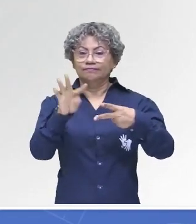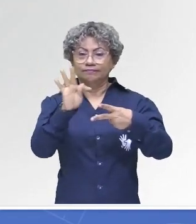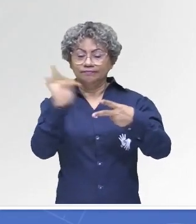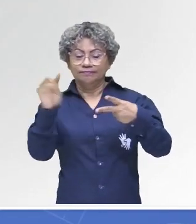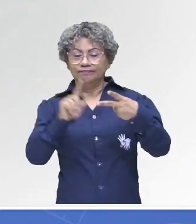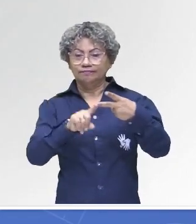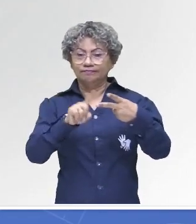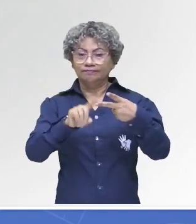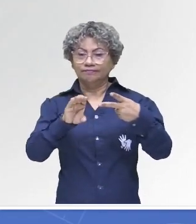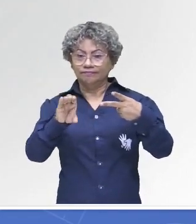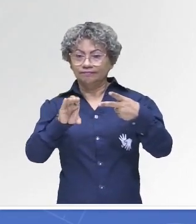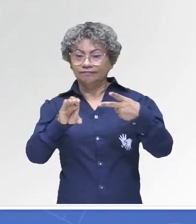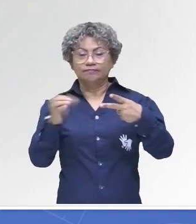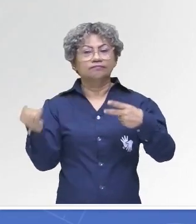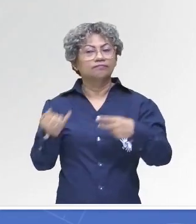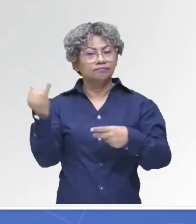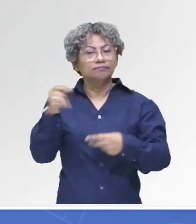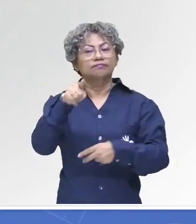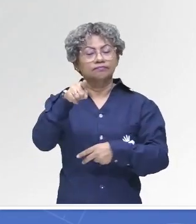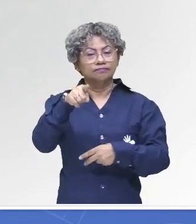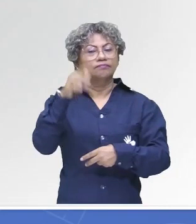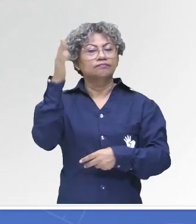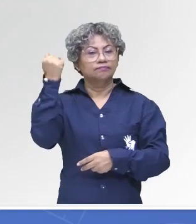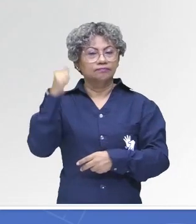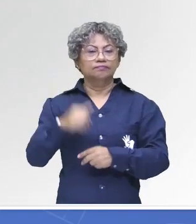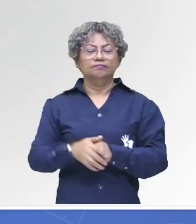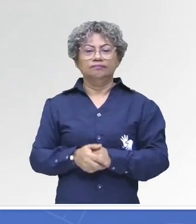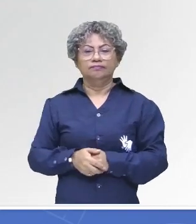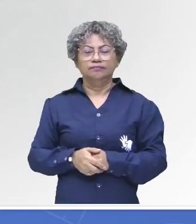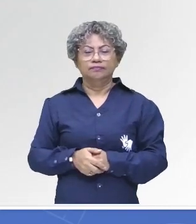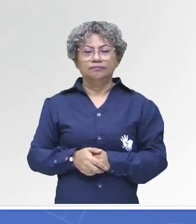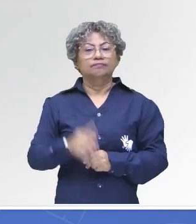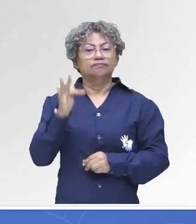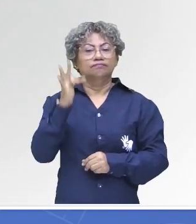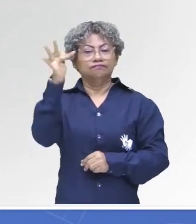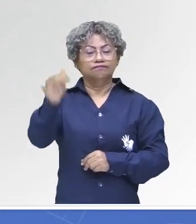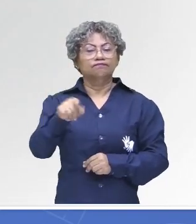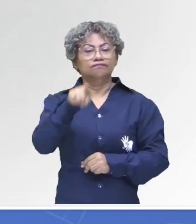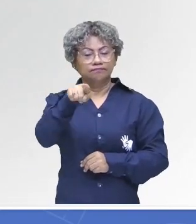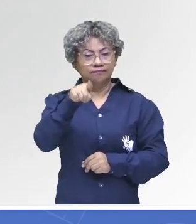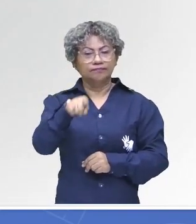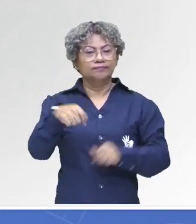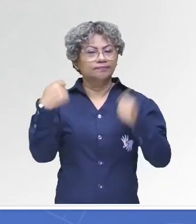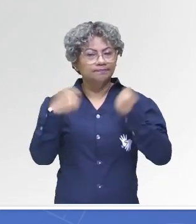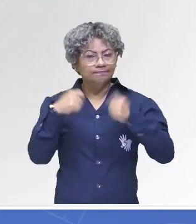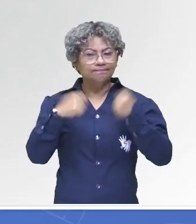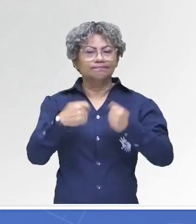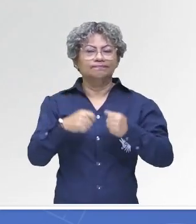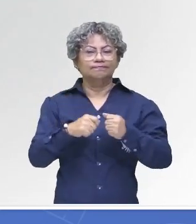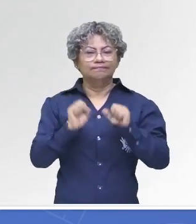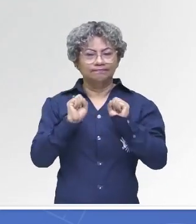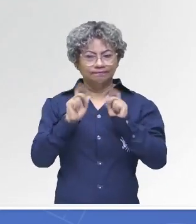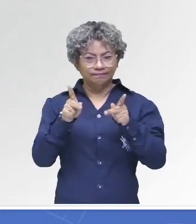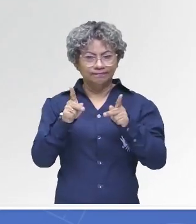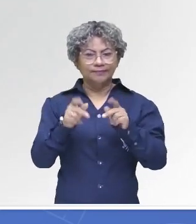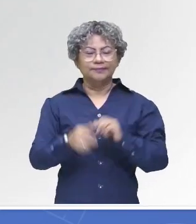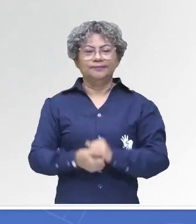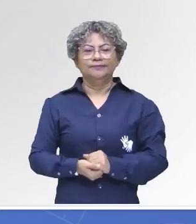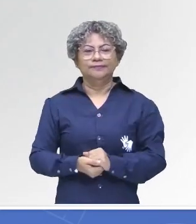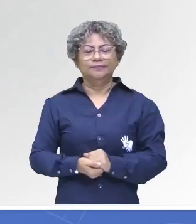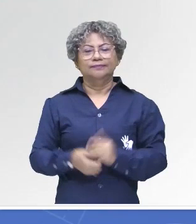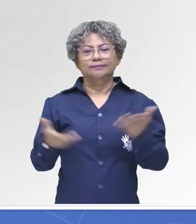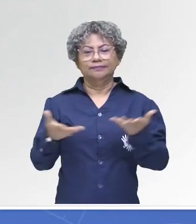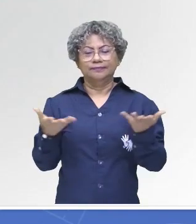conceitos importantíssimos. Importantíssimos tanto para a física quanto para a química que você vai estudar. Bom, agora